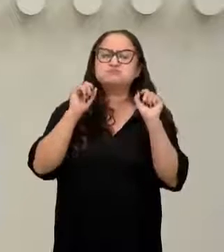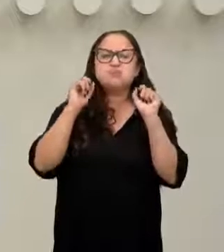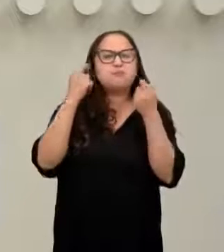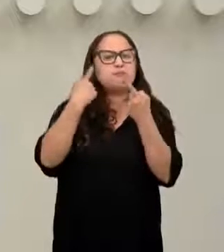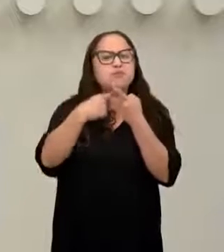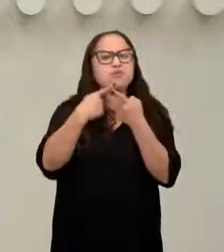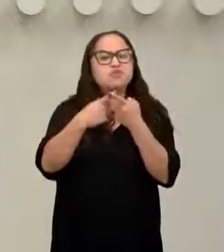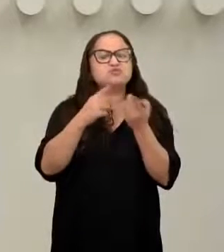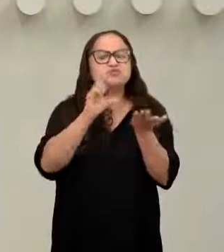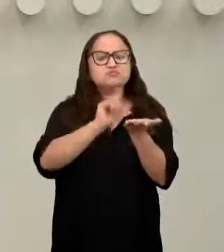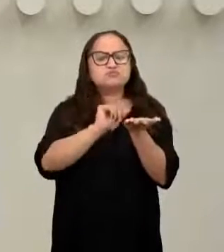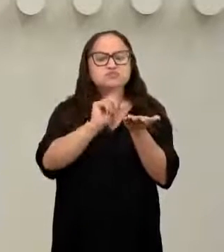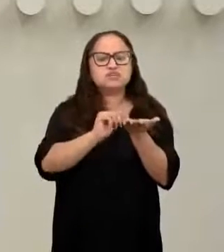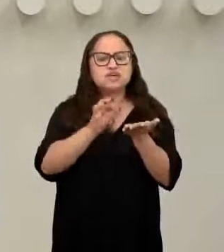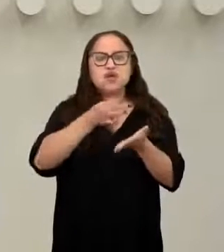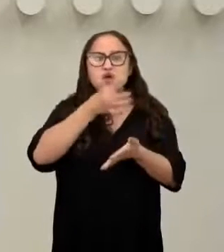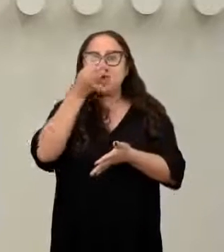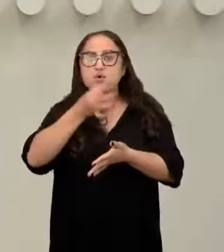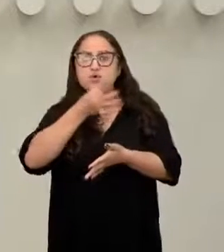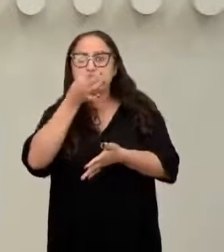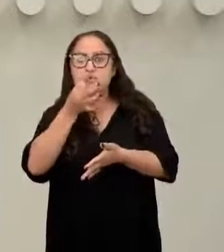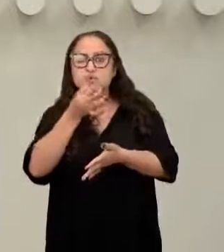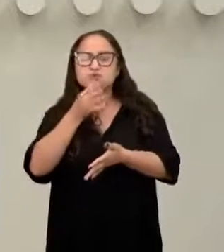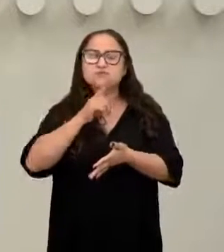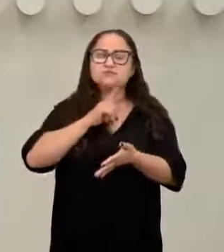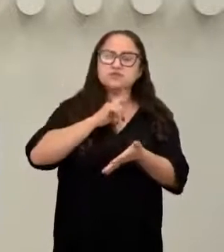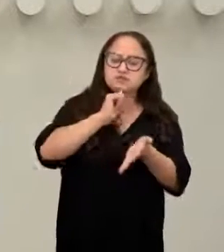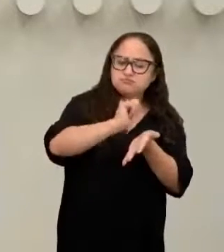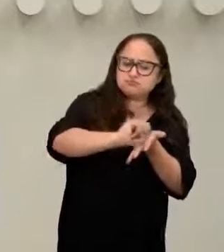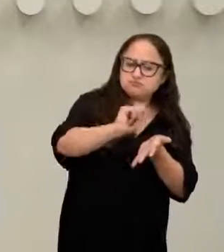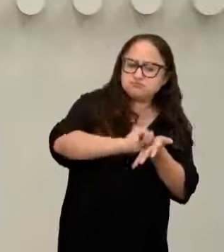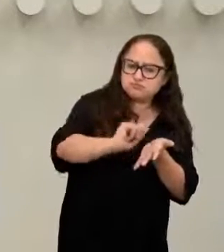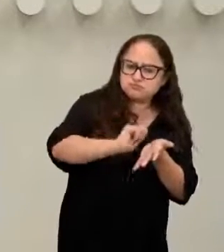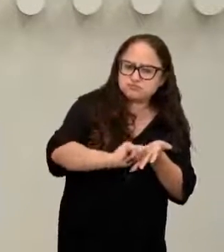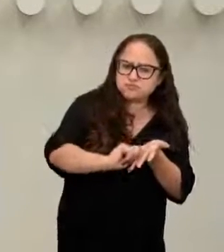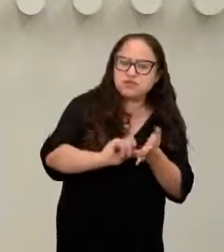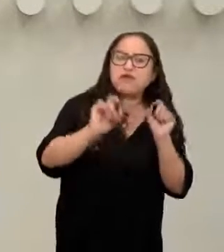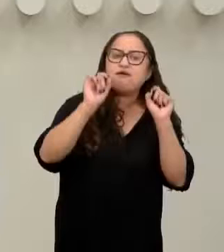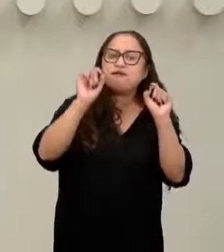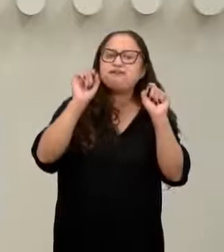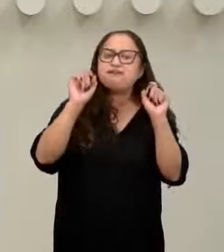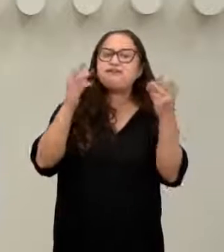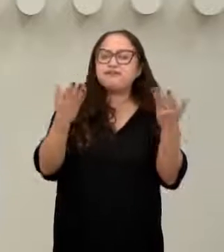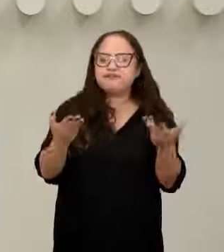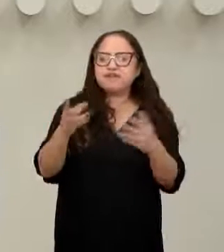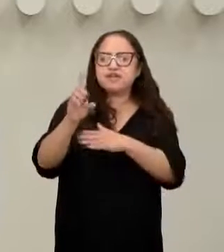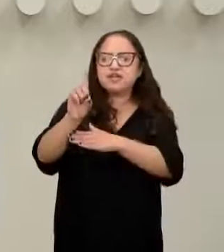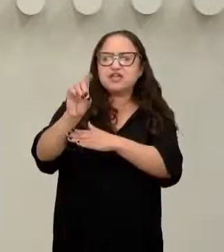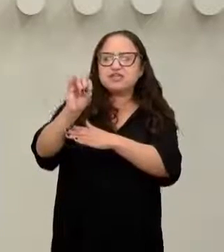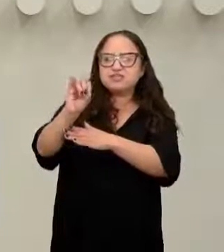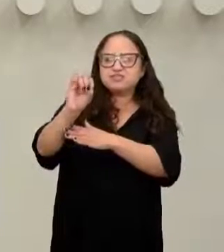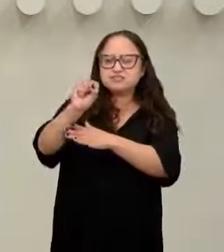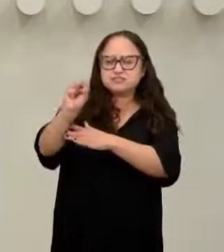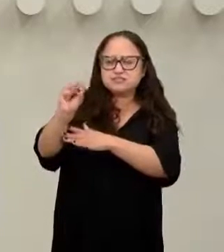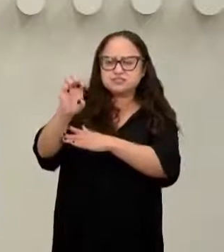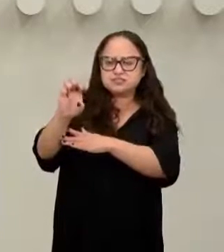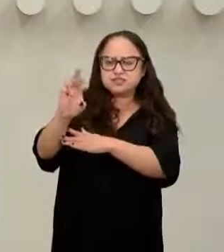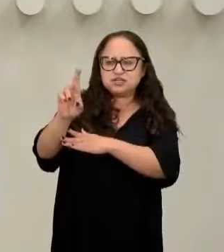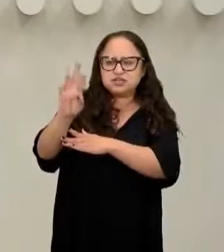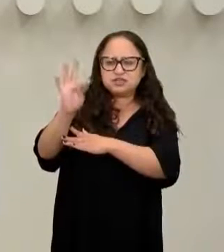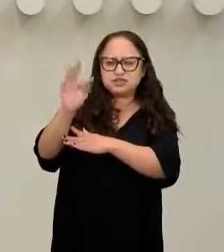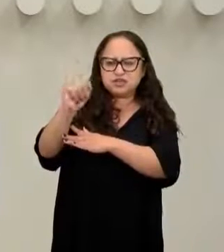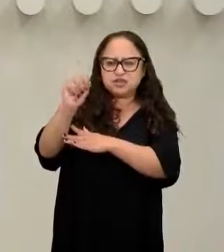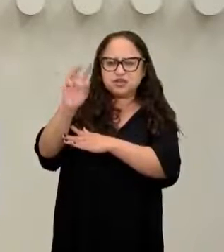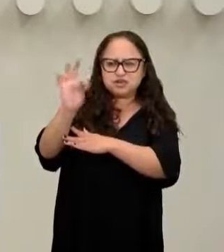dissertativo argumentativo? Porque quando eu falo dissertativo argumentativo, para quem quer se posicionar em relação à prova do Enem, né, por